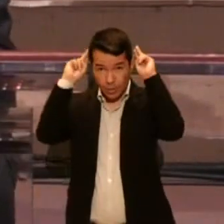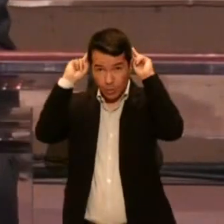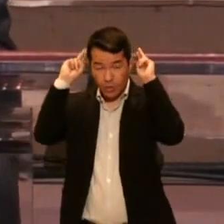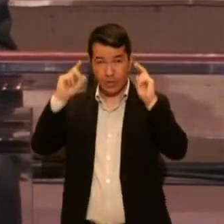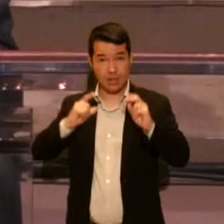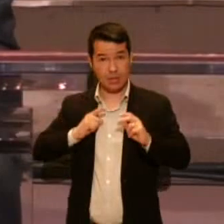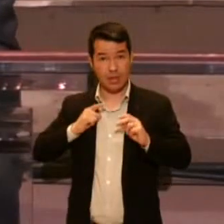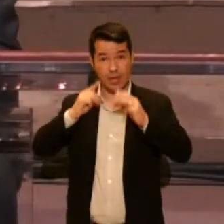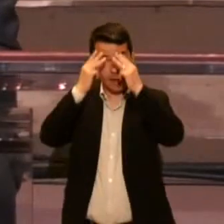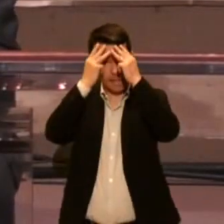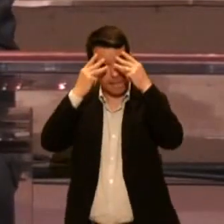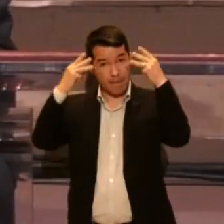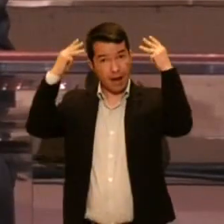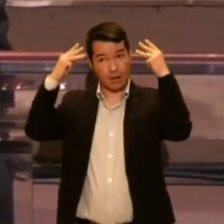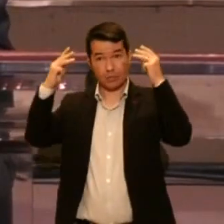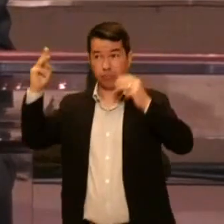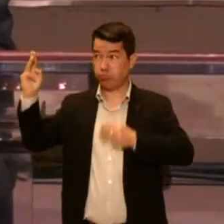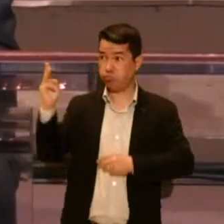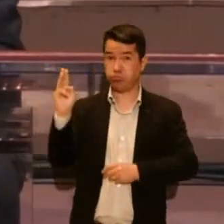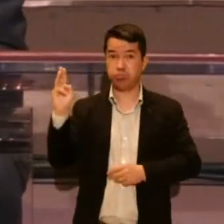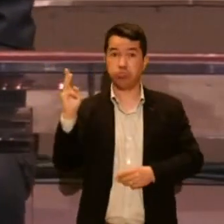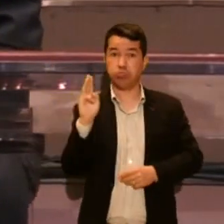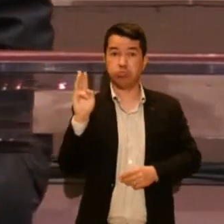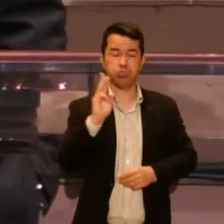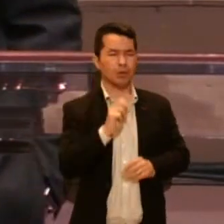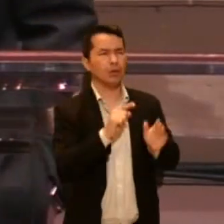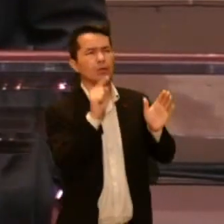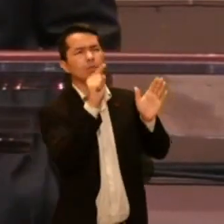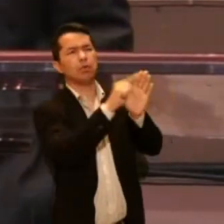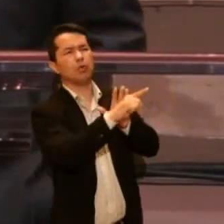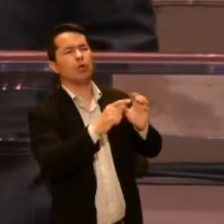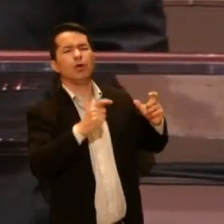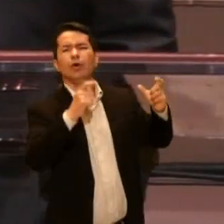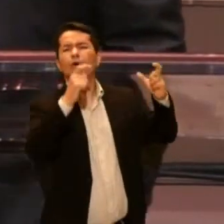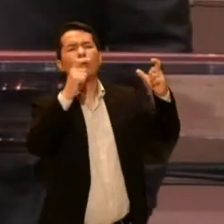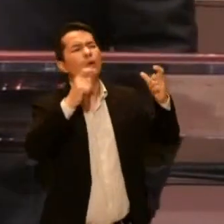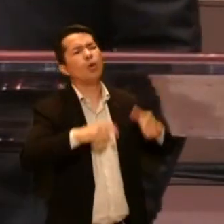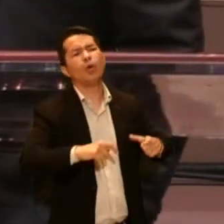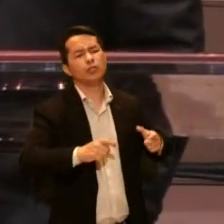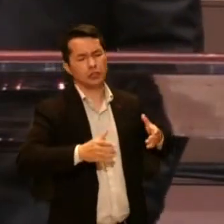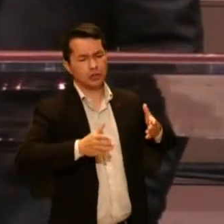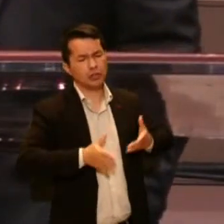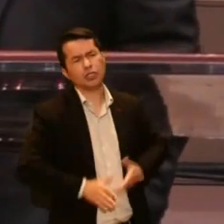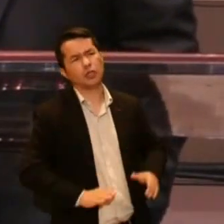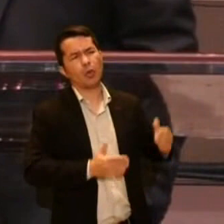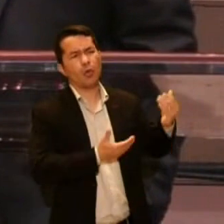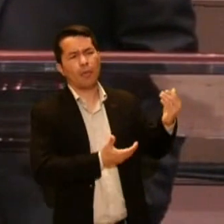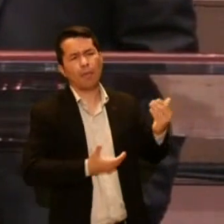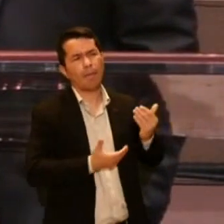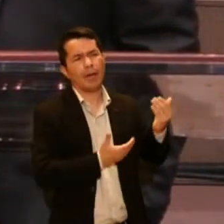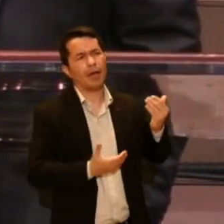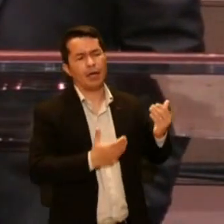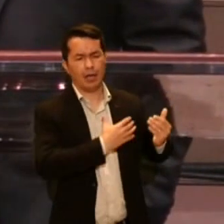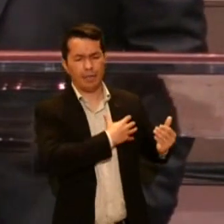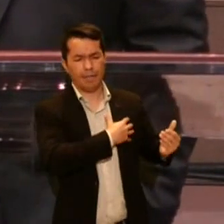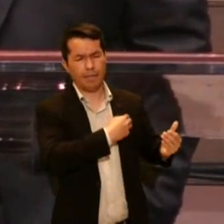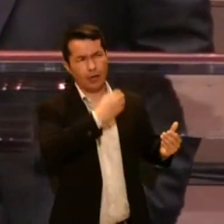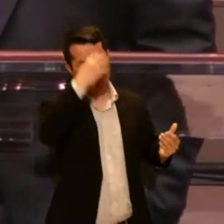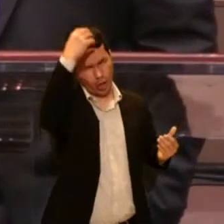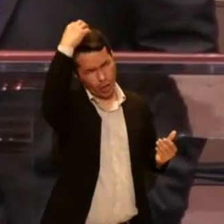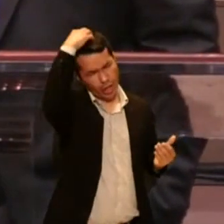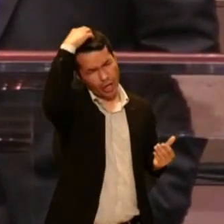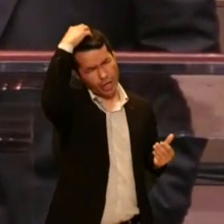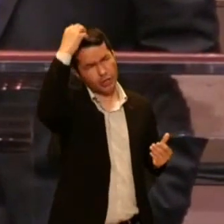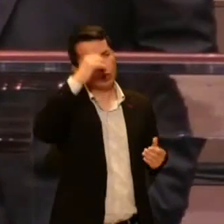chegaram a Jerusalém e perguntaram: onde está o recém-nascido rei dos judeus? Vimos a